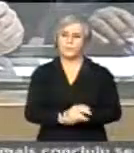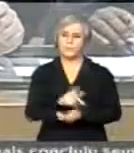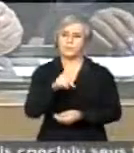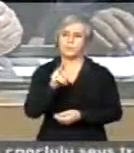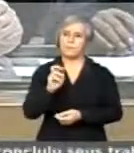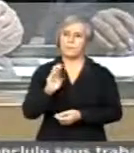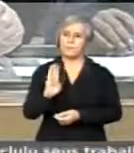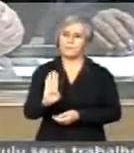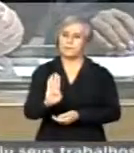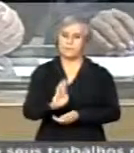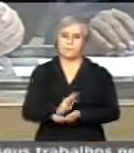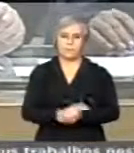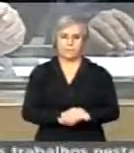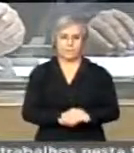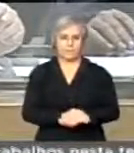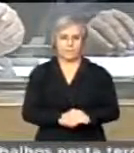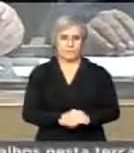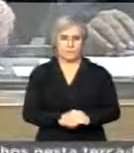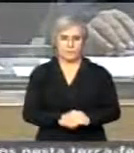PRB.